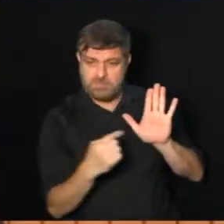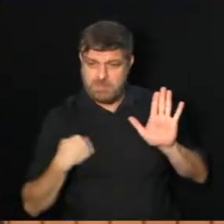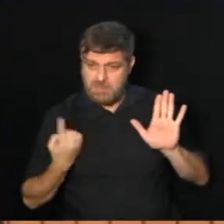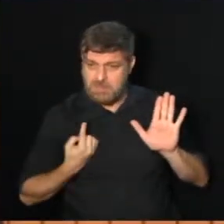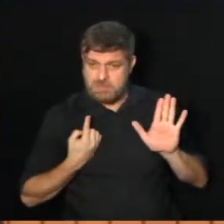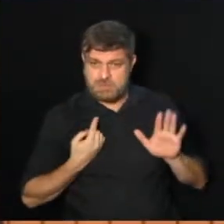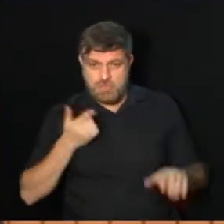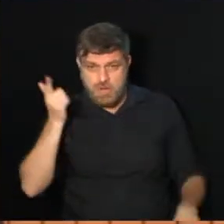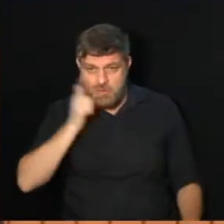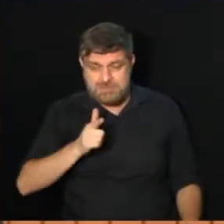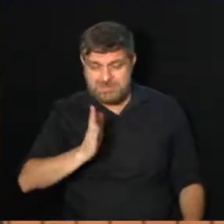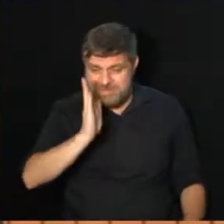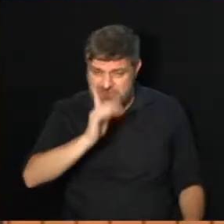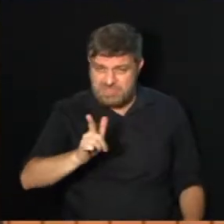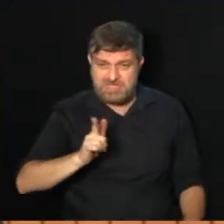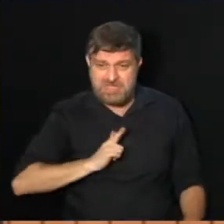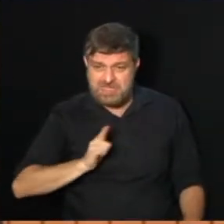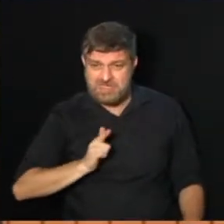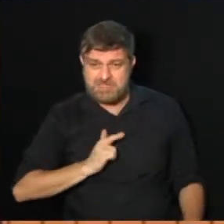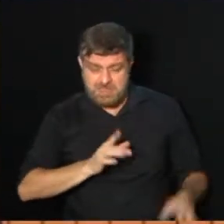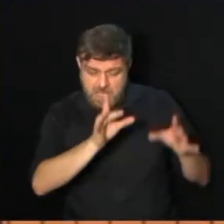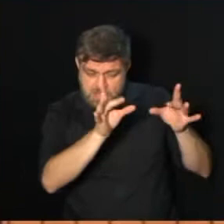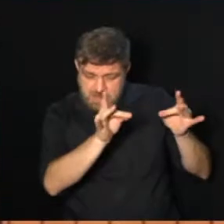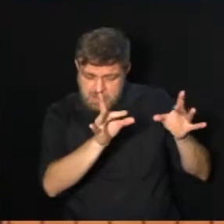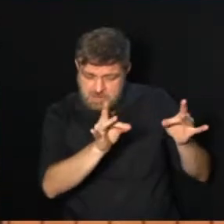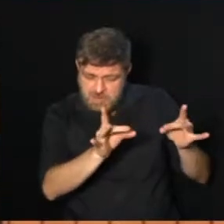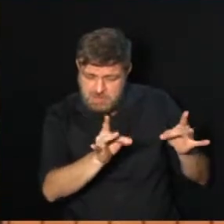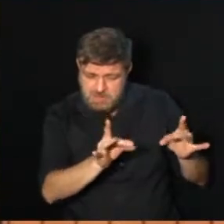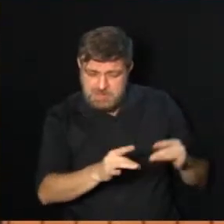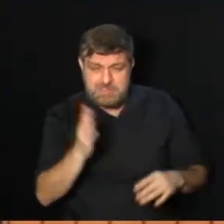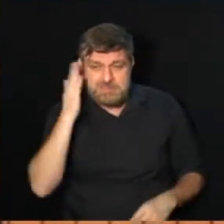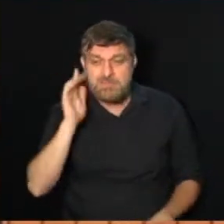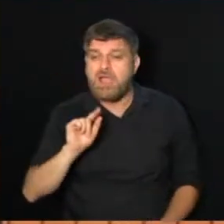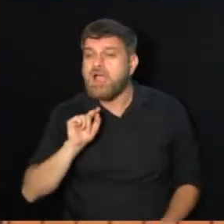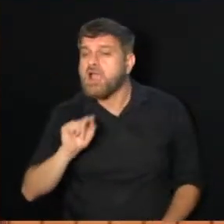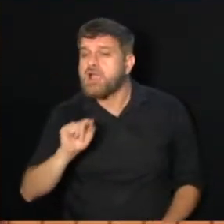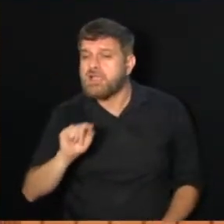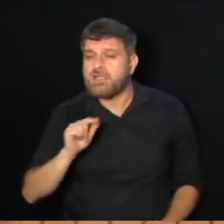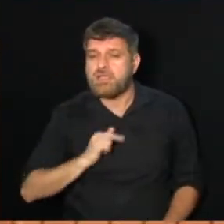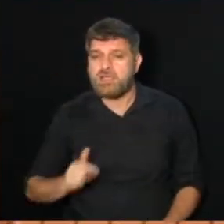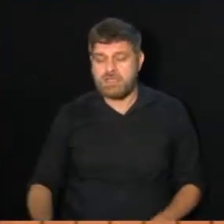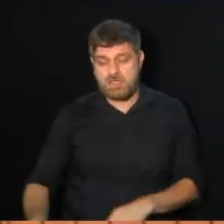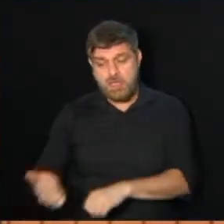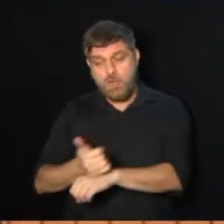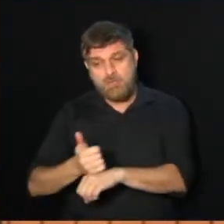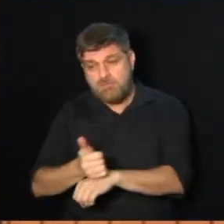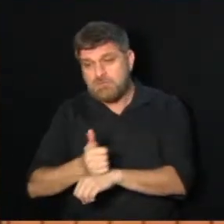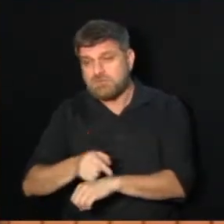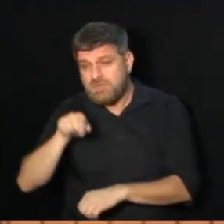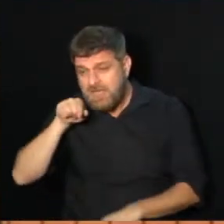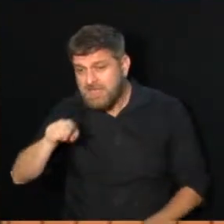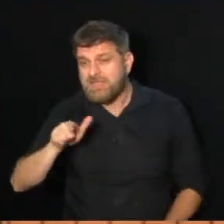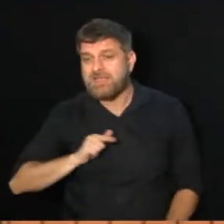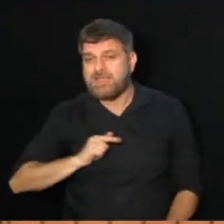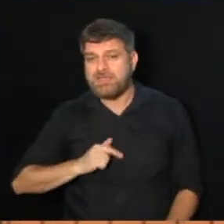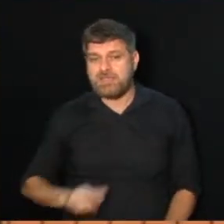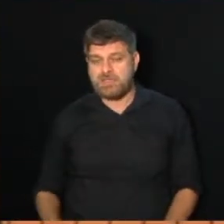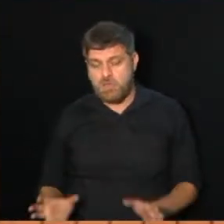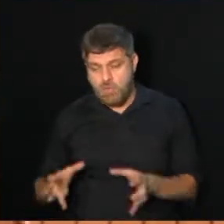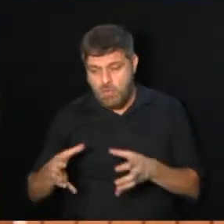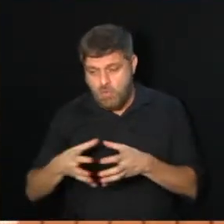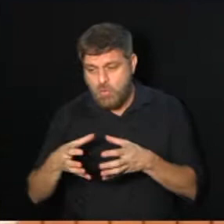consigamos já delimitar algumas instâncias, qual é a formação, como se constitui um comitê,